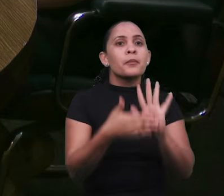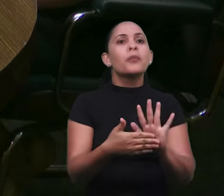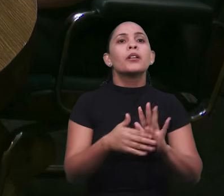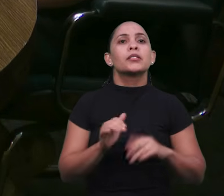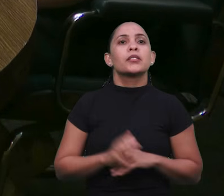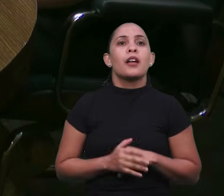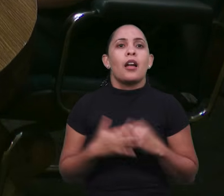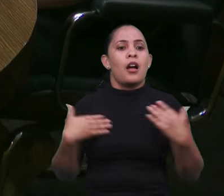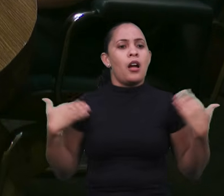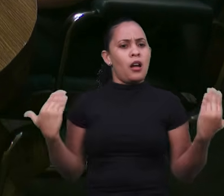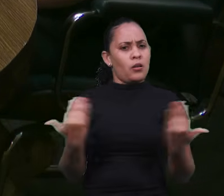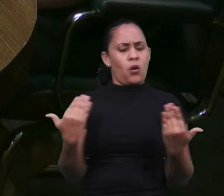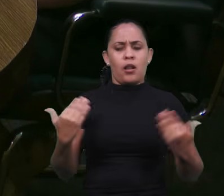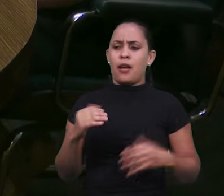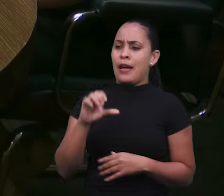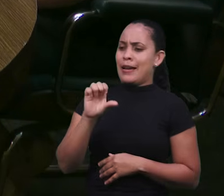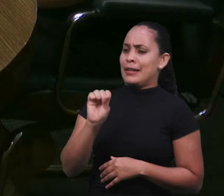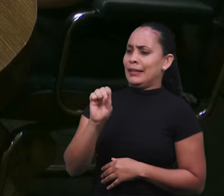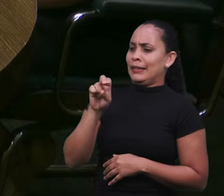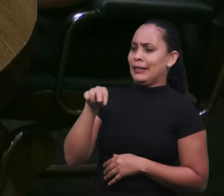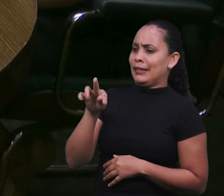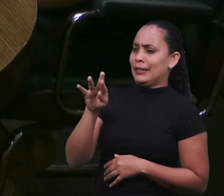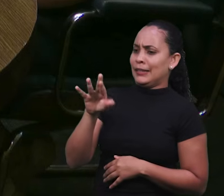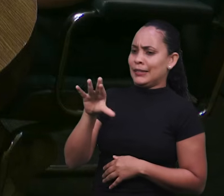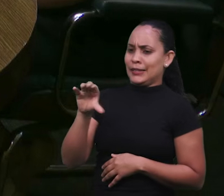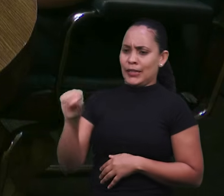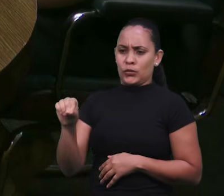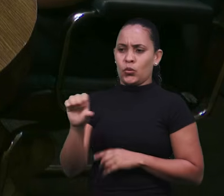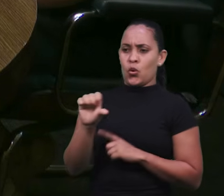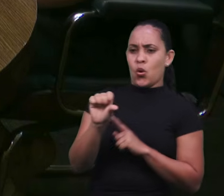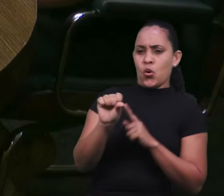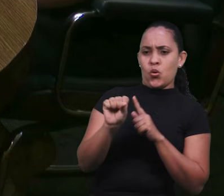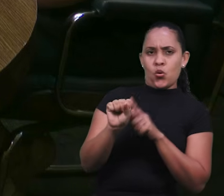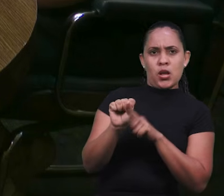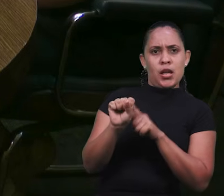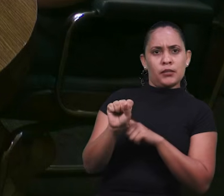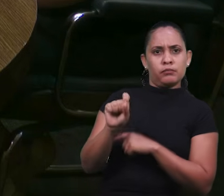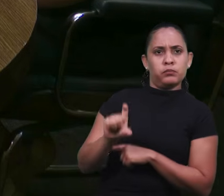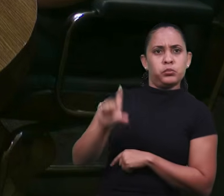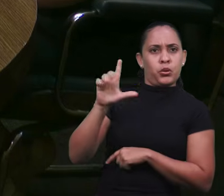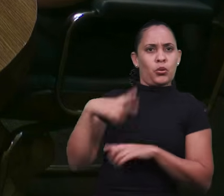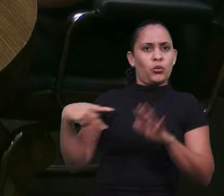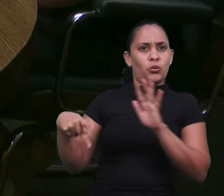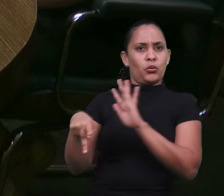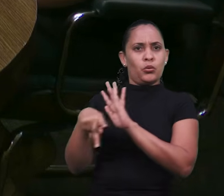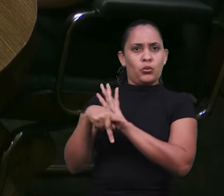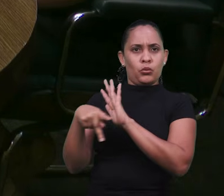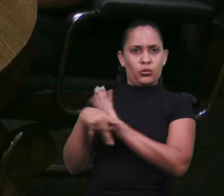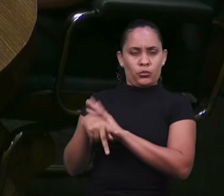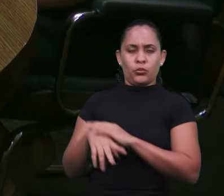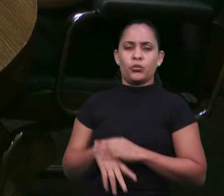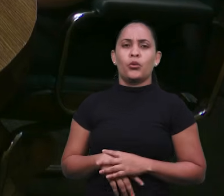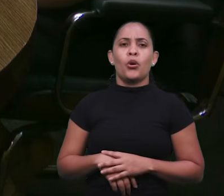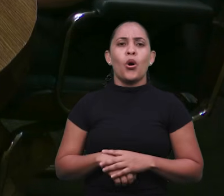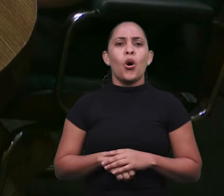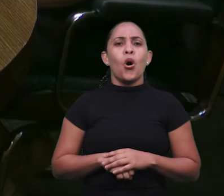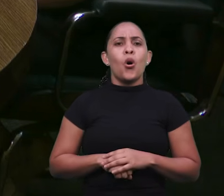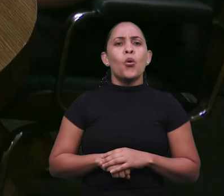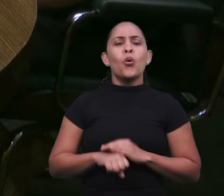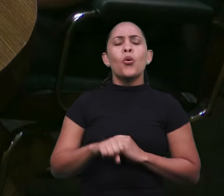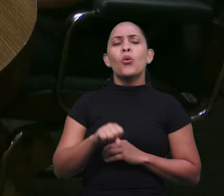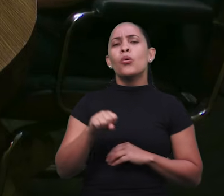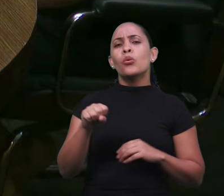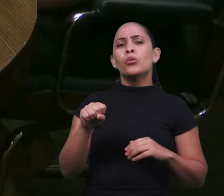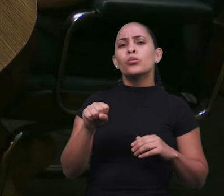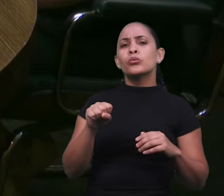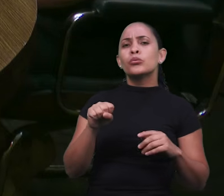santo começa com letra maiúscula. Então dá um título de um pronome próprio, de um substantivo próprio, né? E aí Sim.